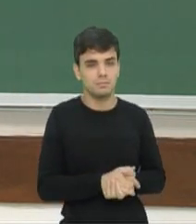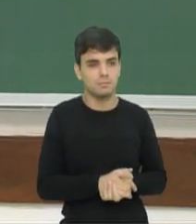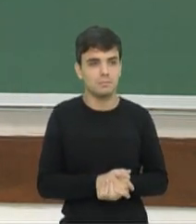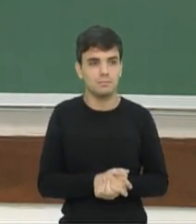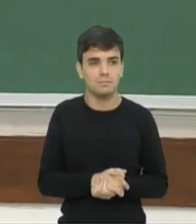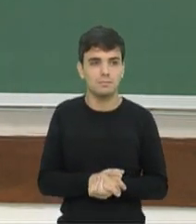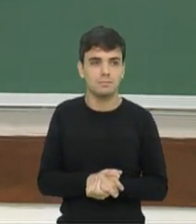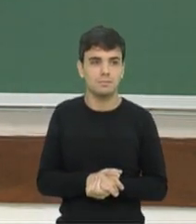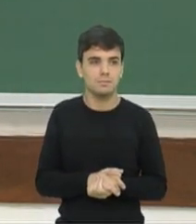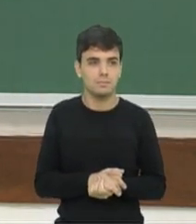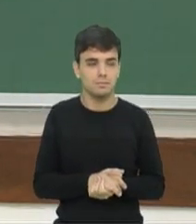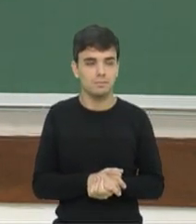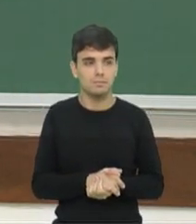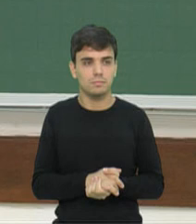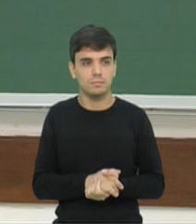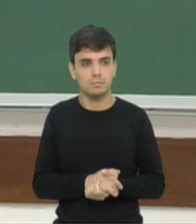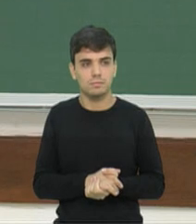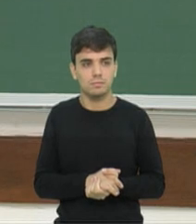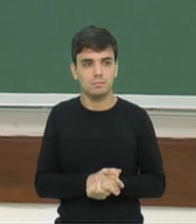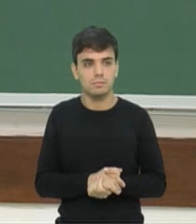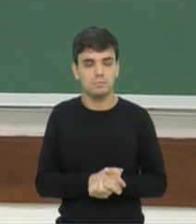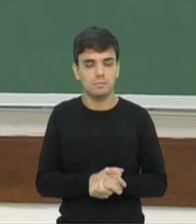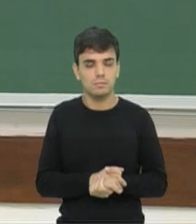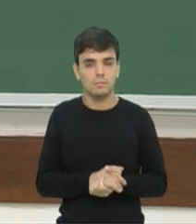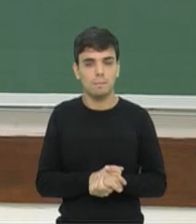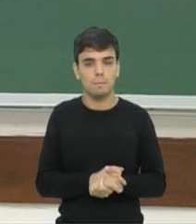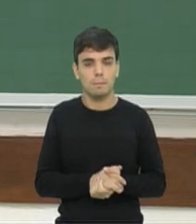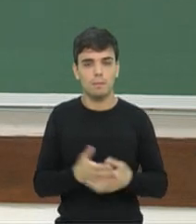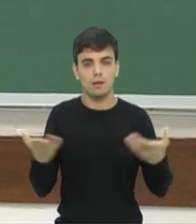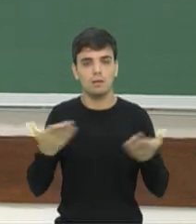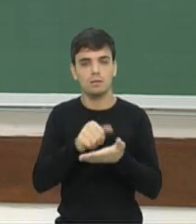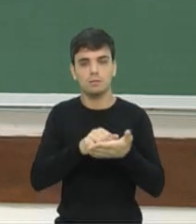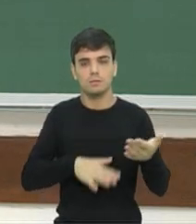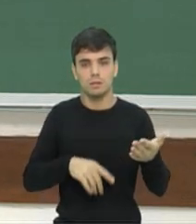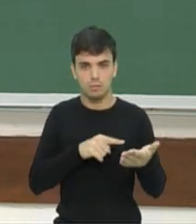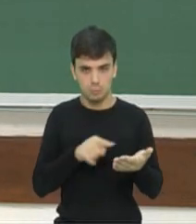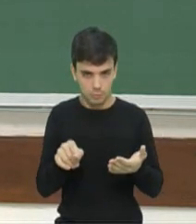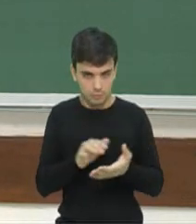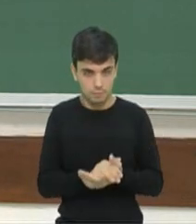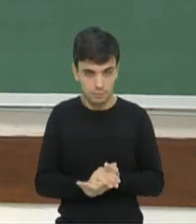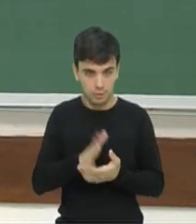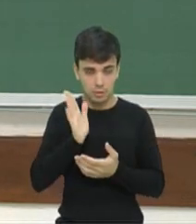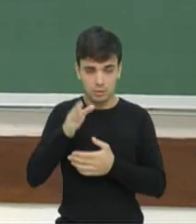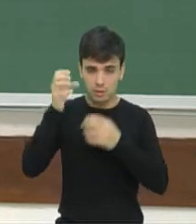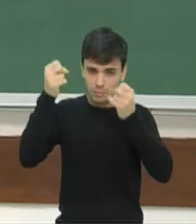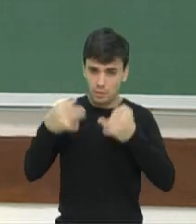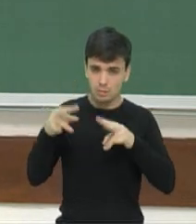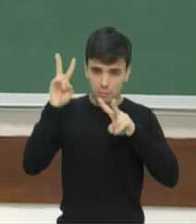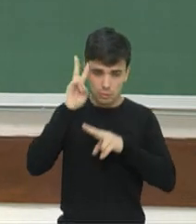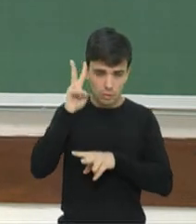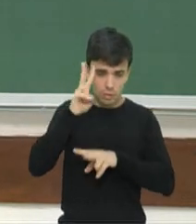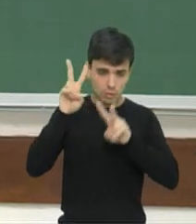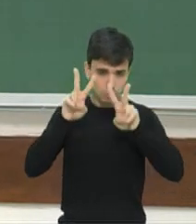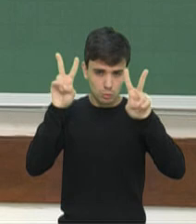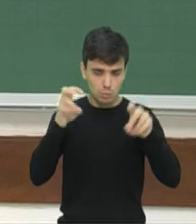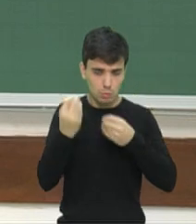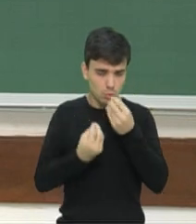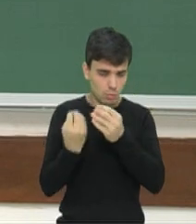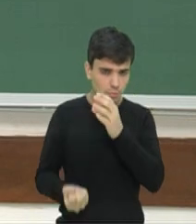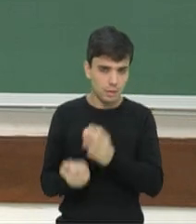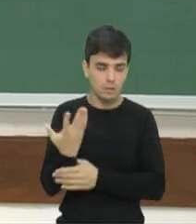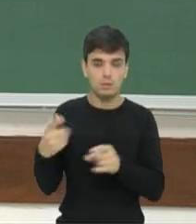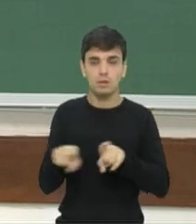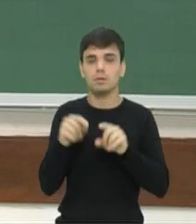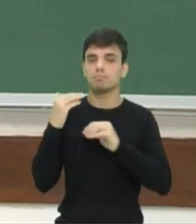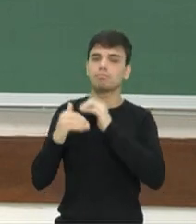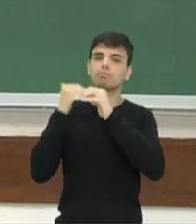colocado aqui para vocês. Bora para a nossa atividade então. Falamos historicamente do karatê, como que ele surgiu, a